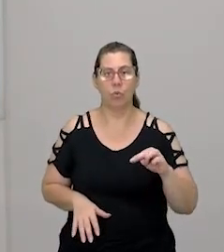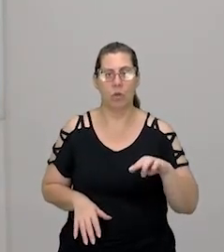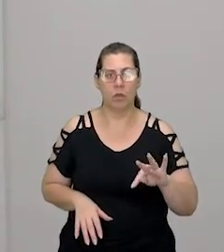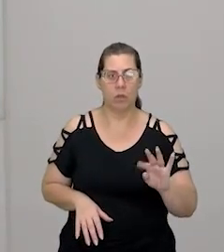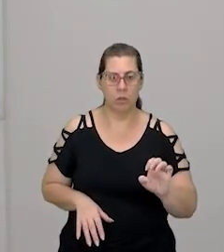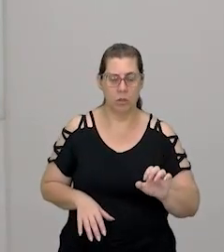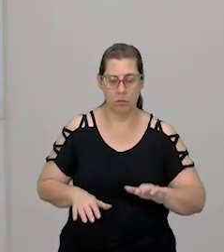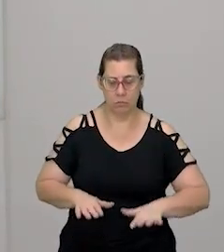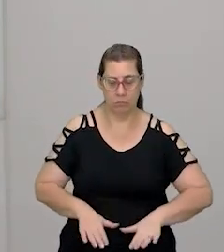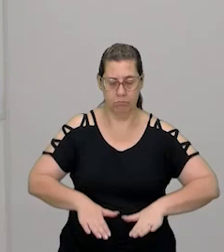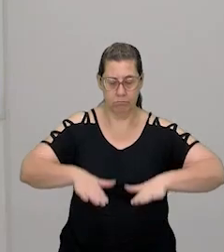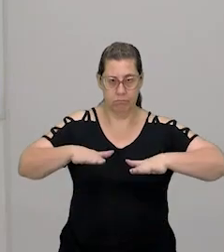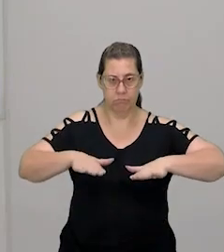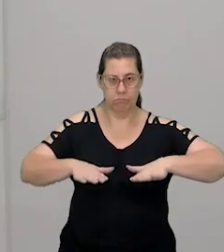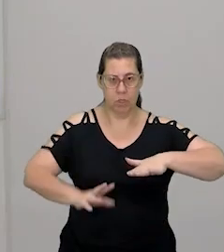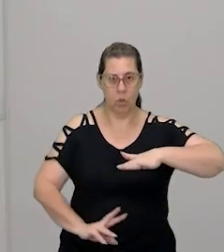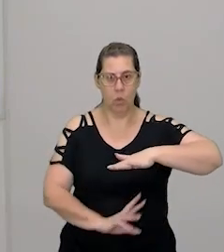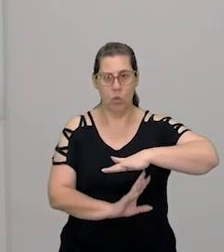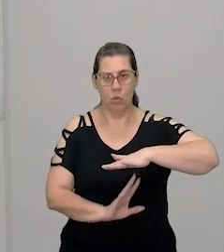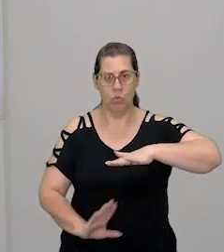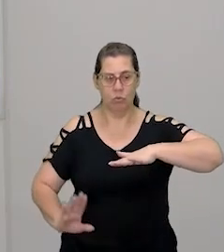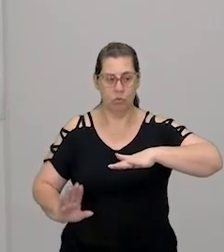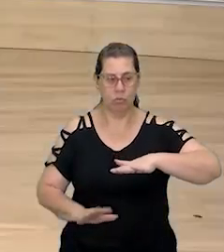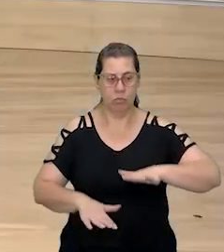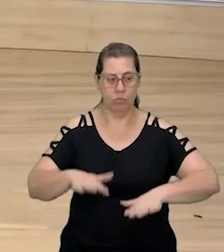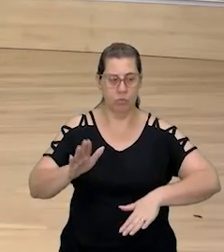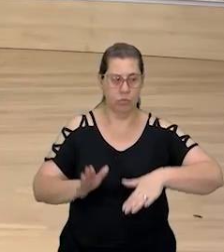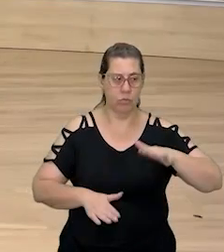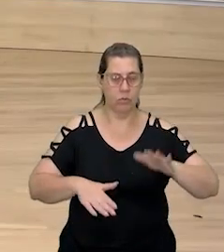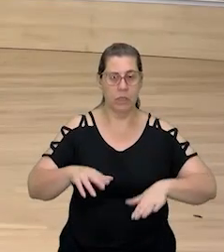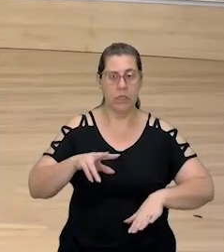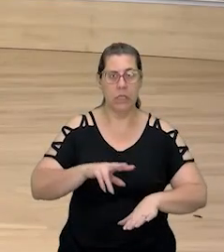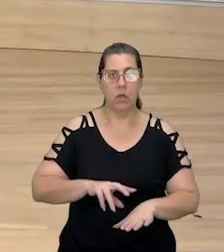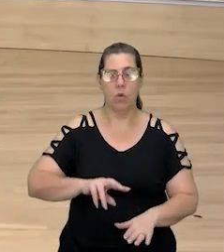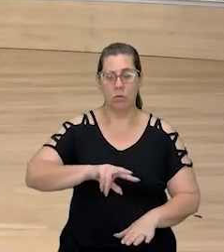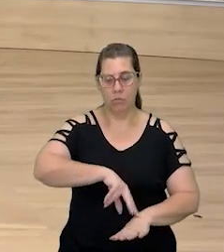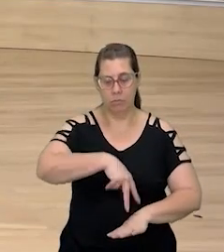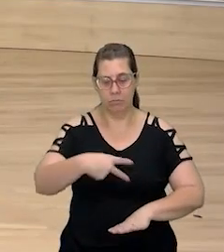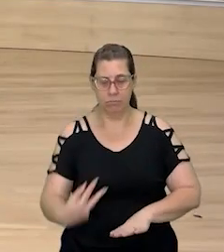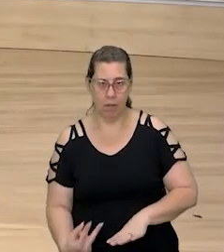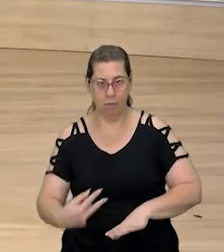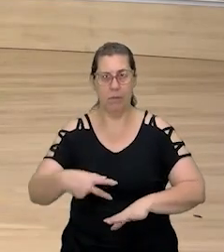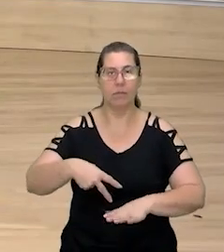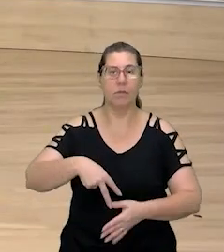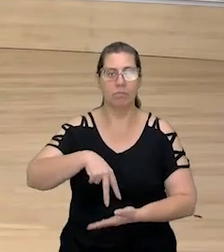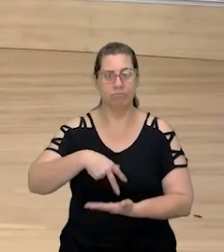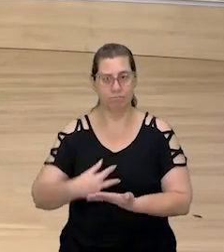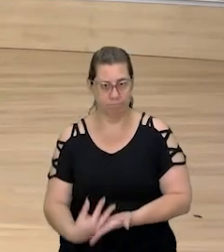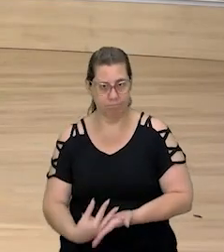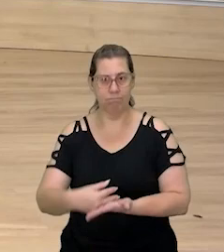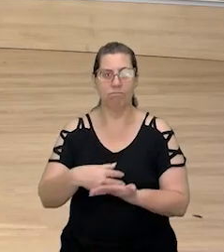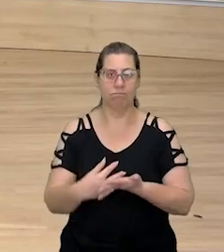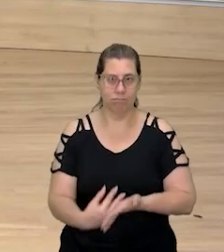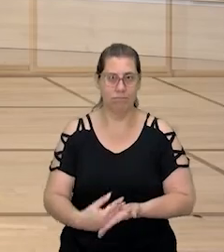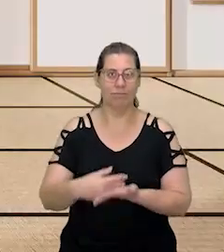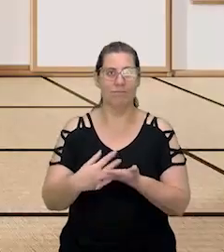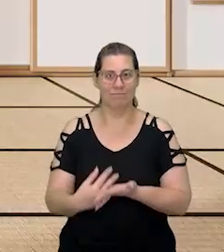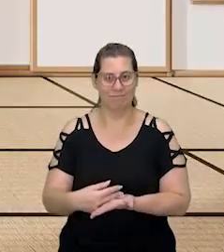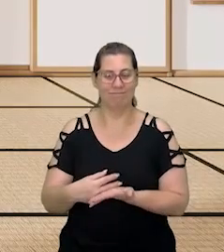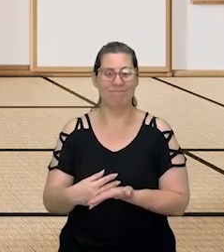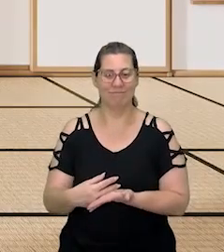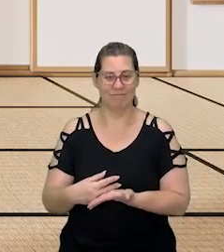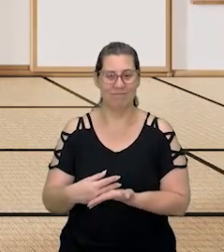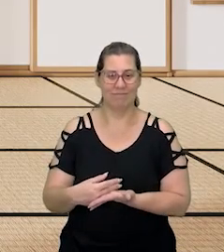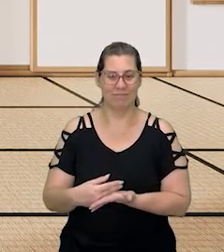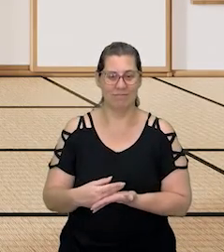que ficam suspensas no chão, soltas. Aí, na hora que você cai, tem um amortecimento, né? Ela até você balança um pouquinho, né? Como se